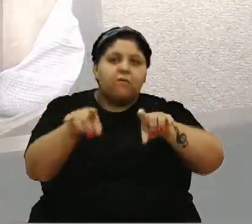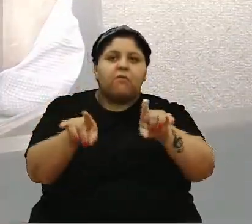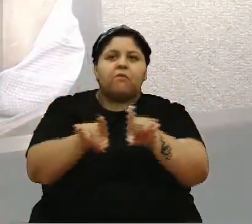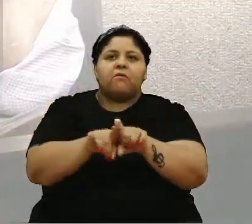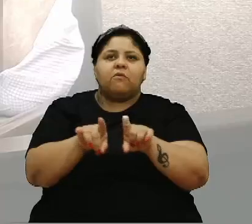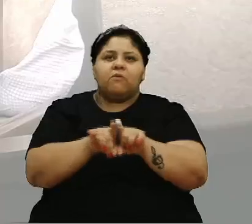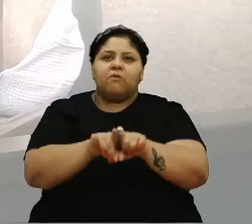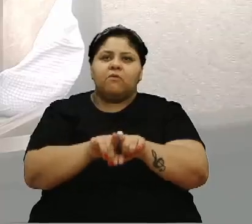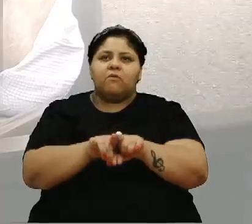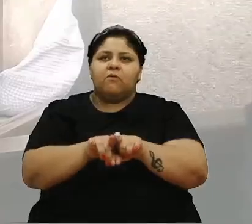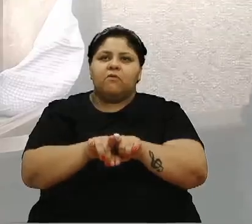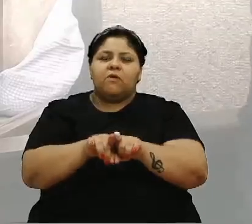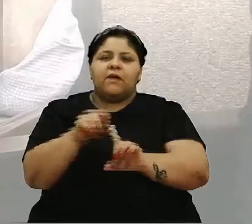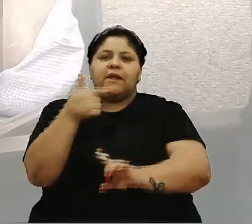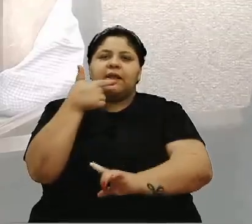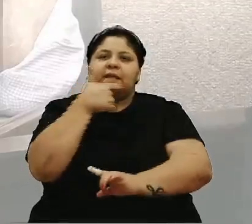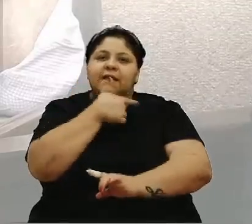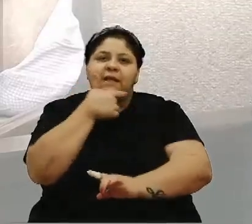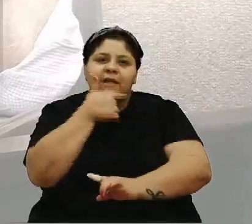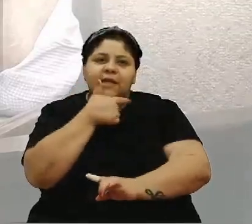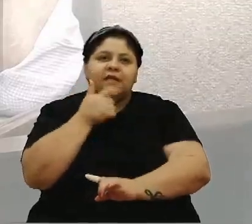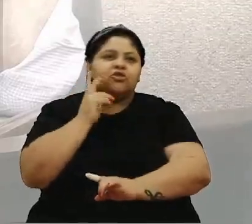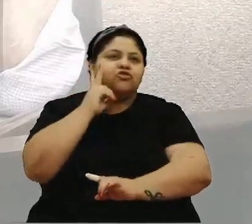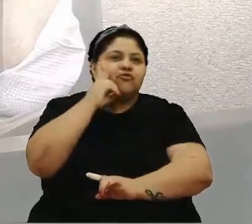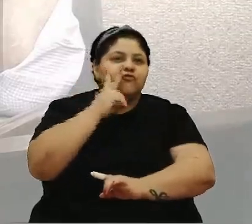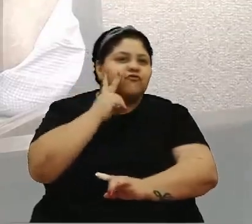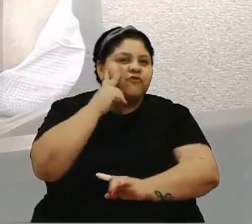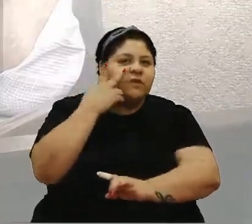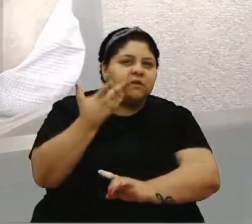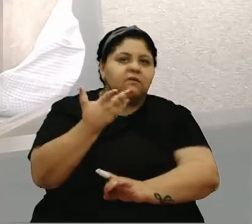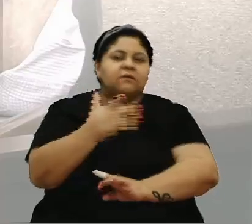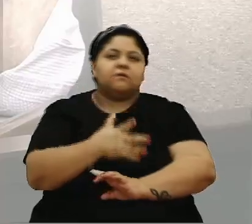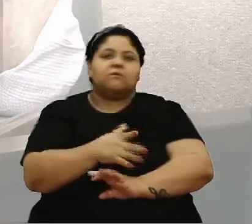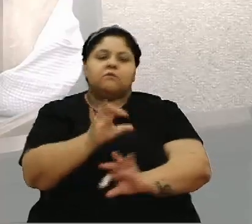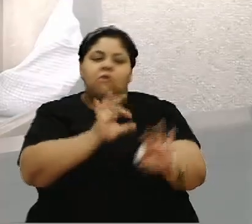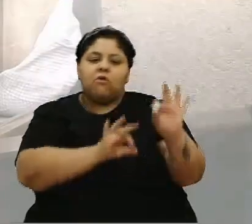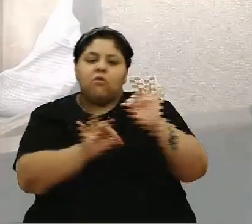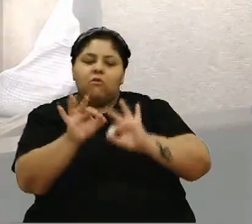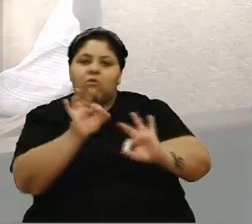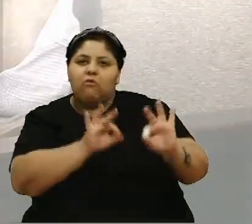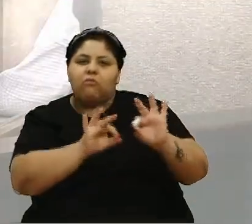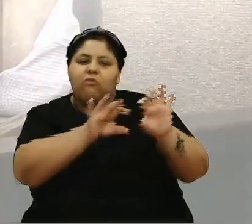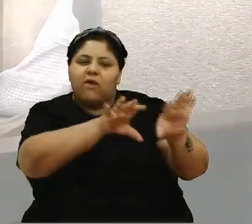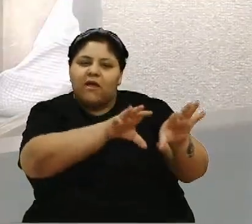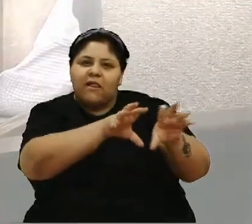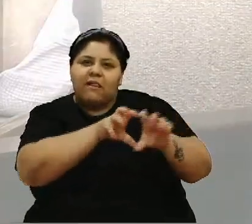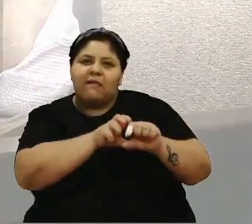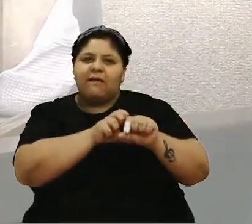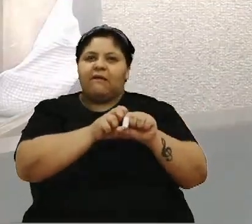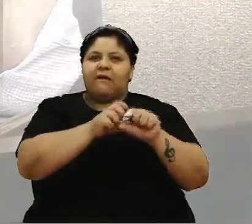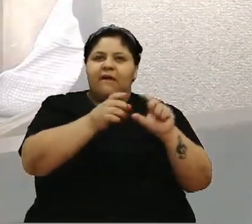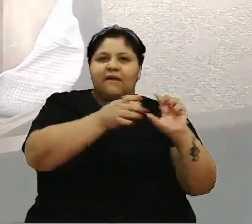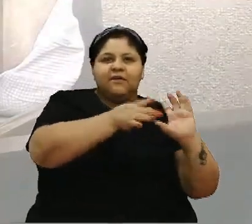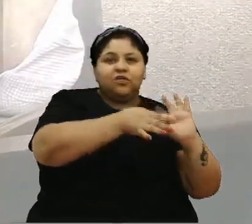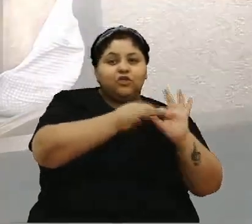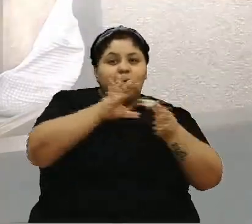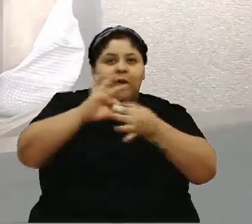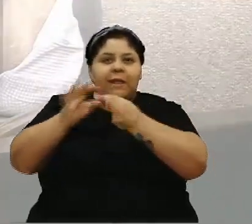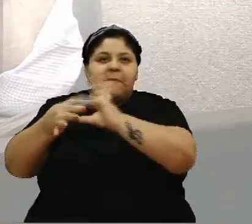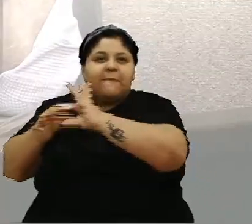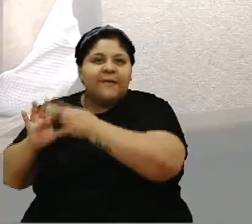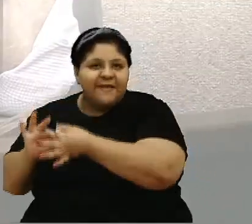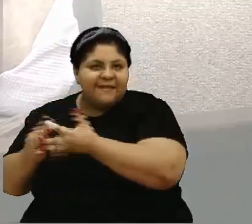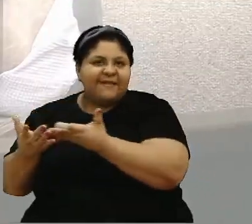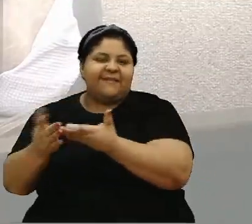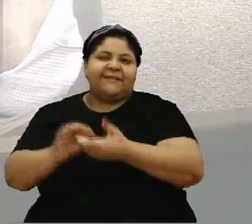ali aquele queijo, aquele vinho, né, preparado colonial, as Olimpíadas, enfim, é algo